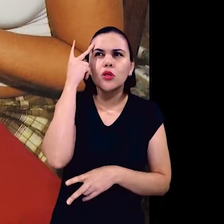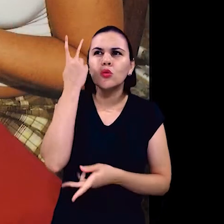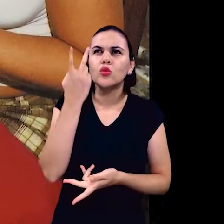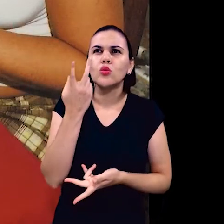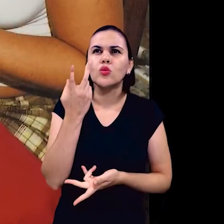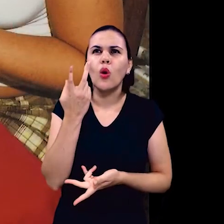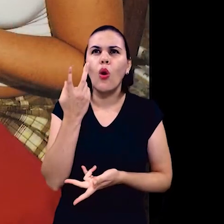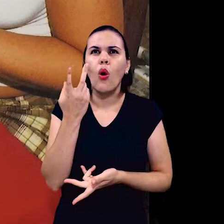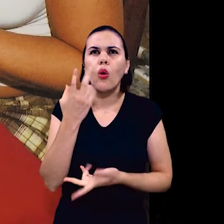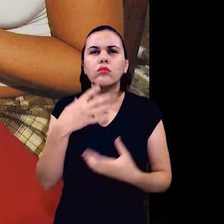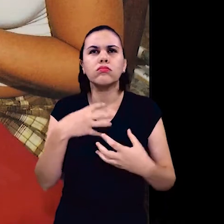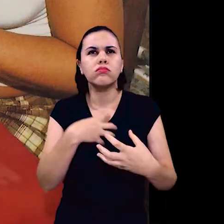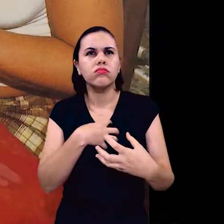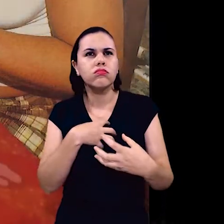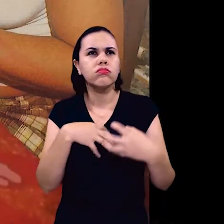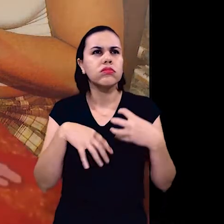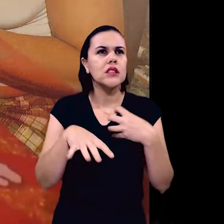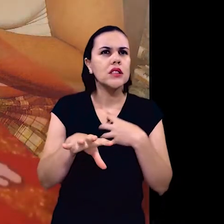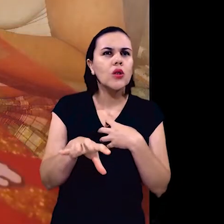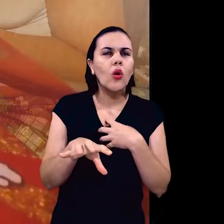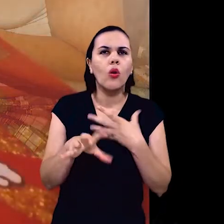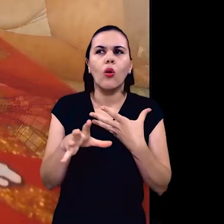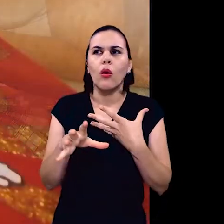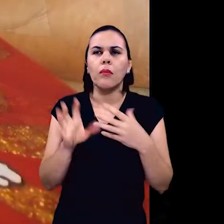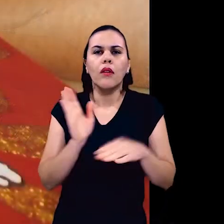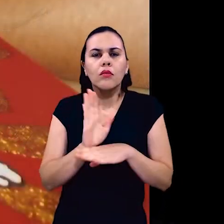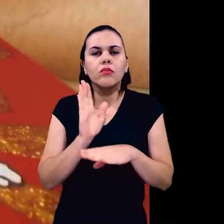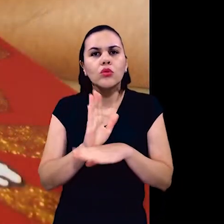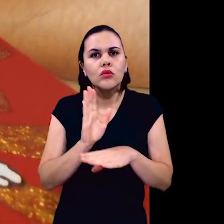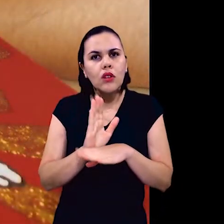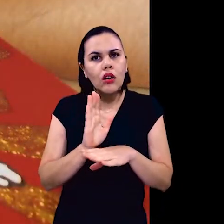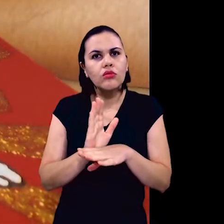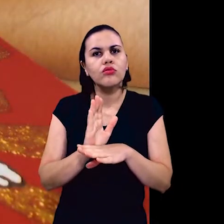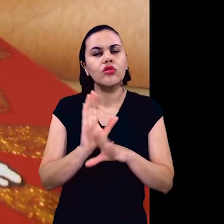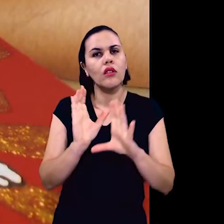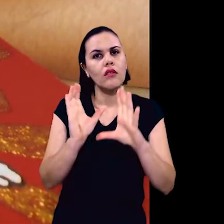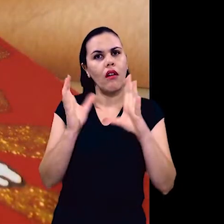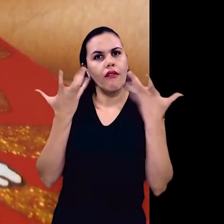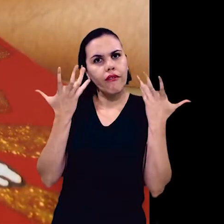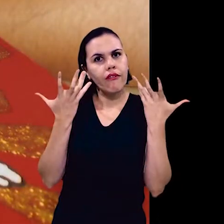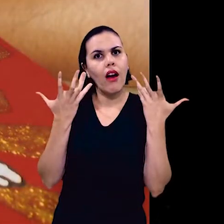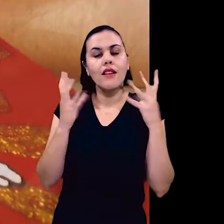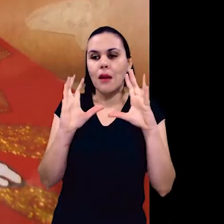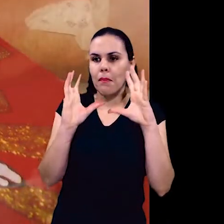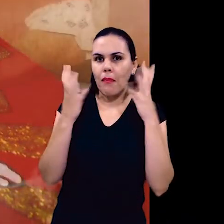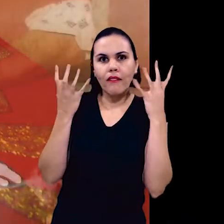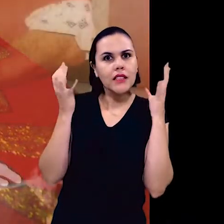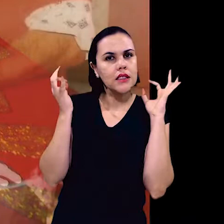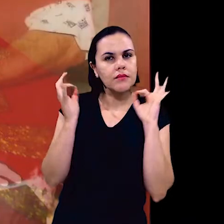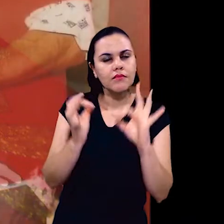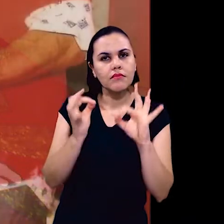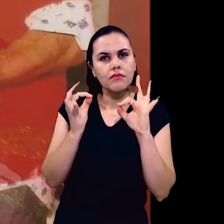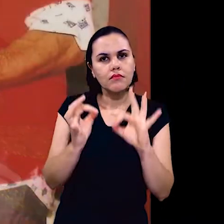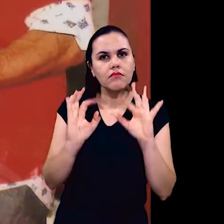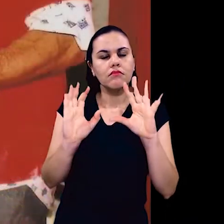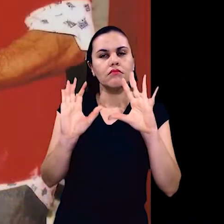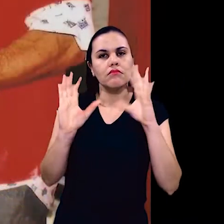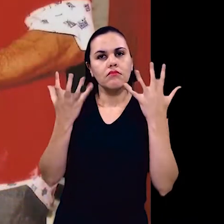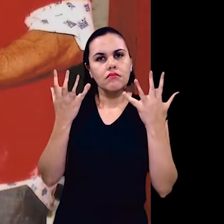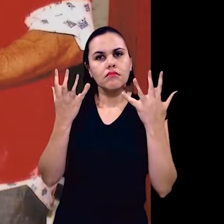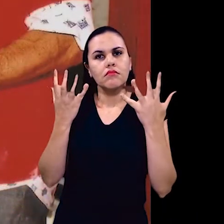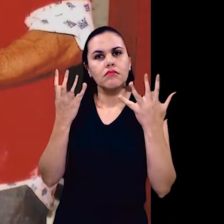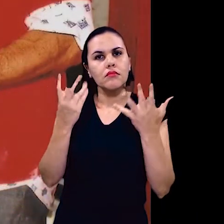pessoas se cotizarem para, sabe, em prol da festa, para que a festa saísse bem, para que a